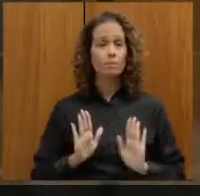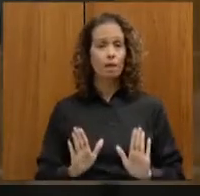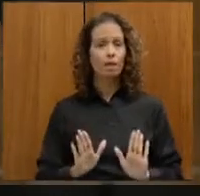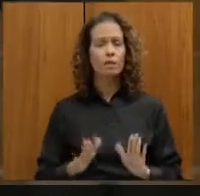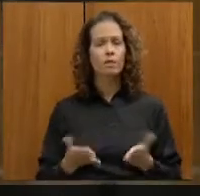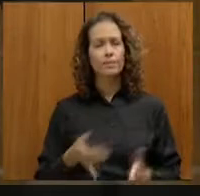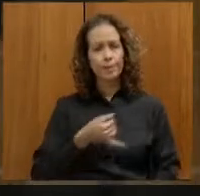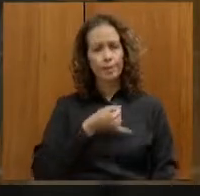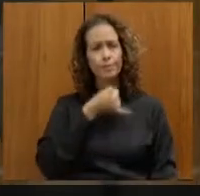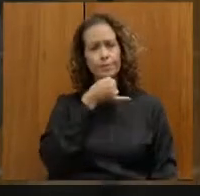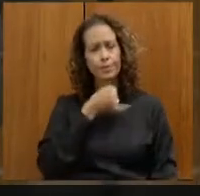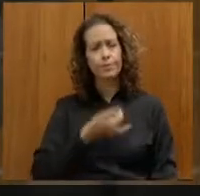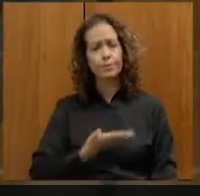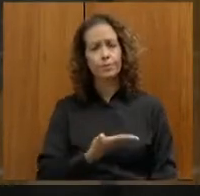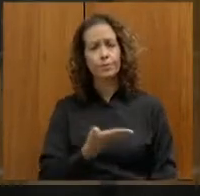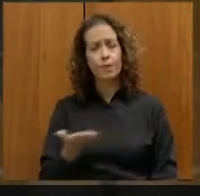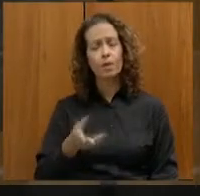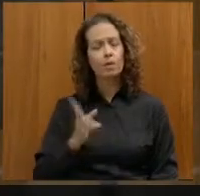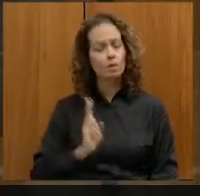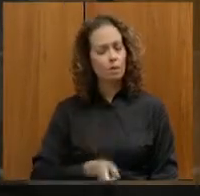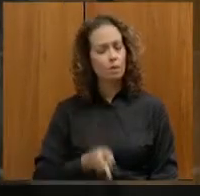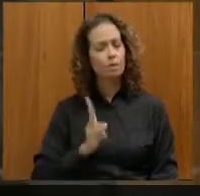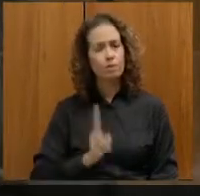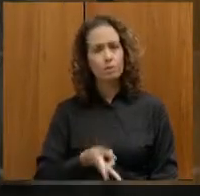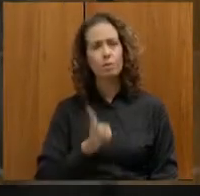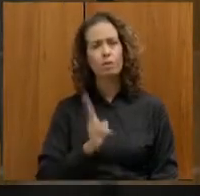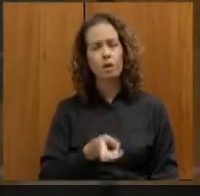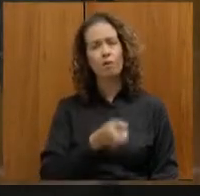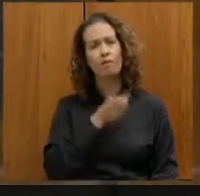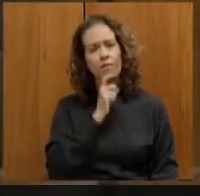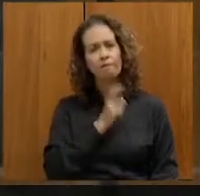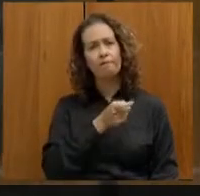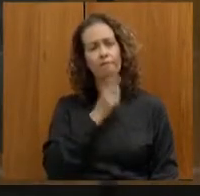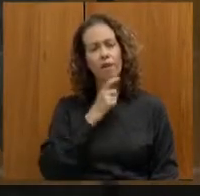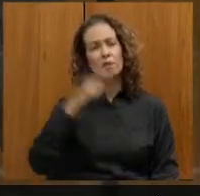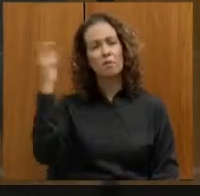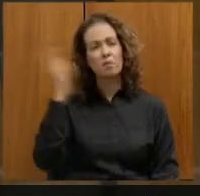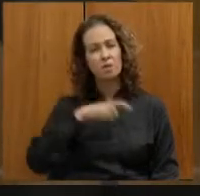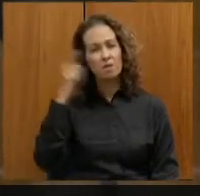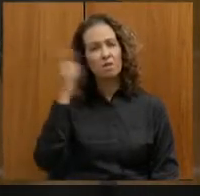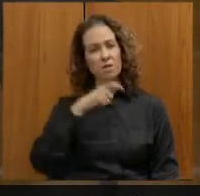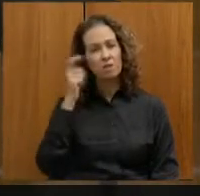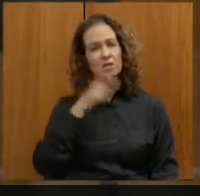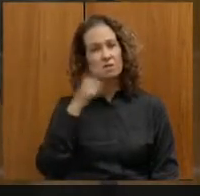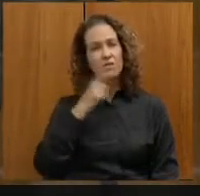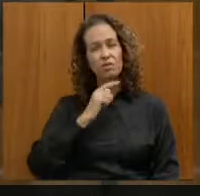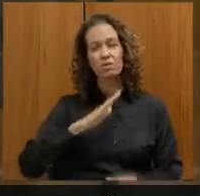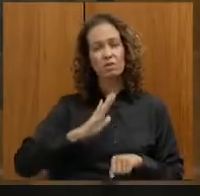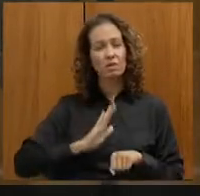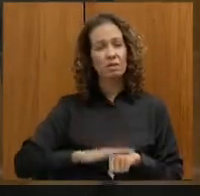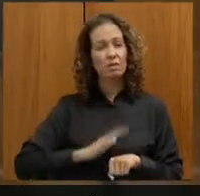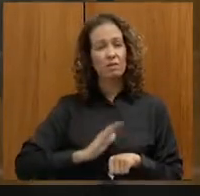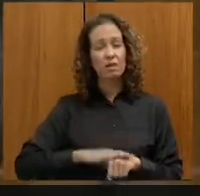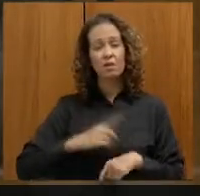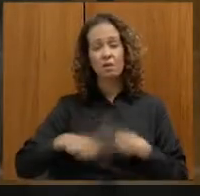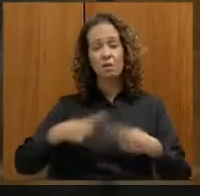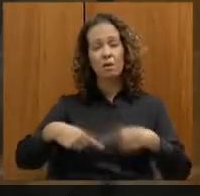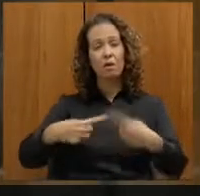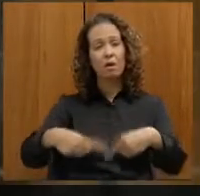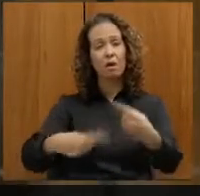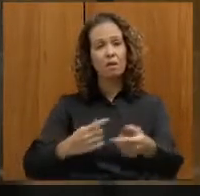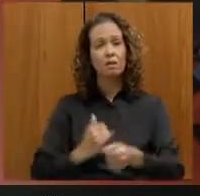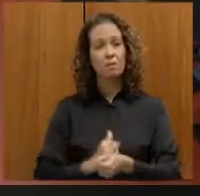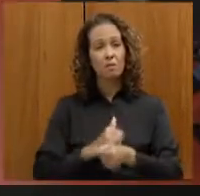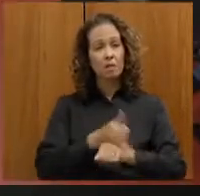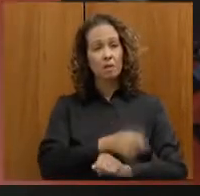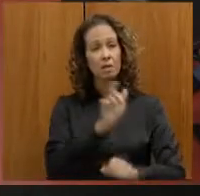infelizmente os seus continuam com a mesma frieza mentindo e fazendo contornos para enganar